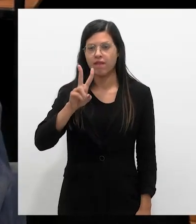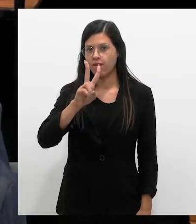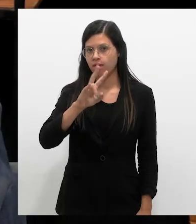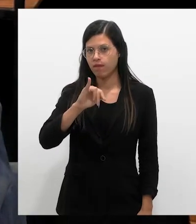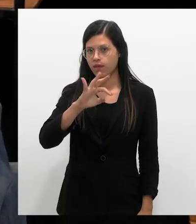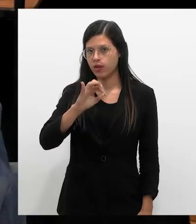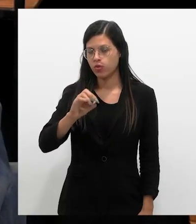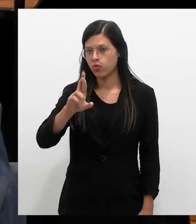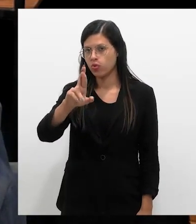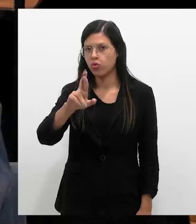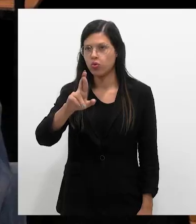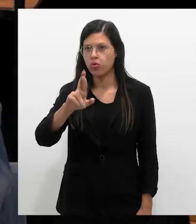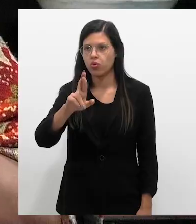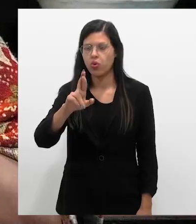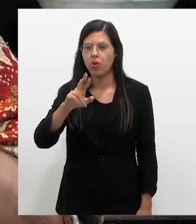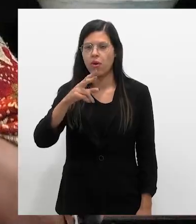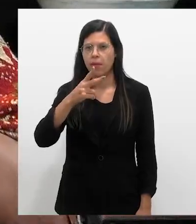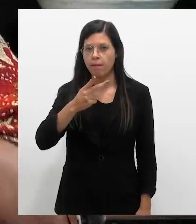Igreja